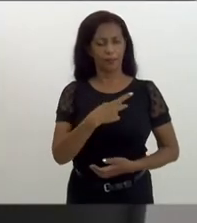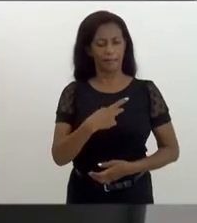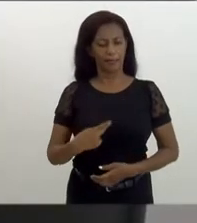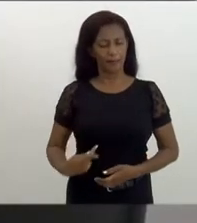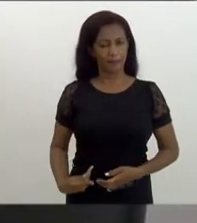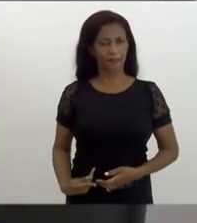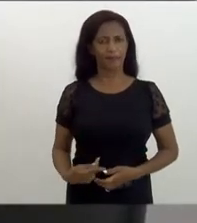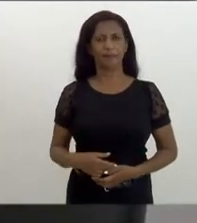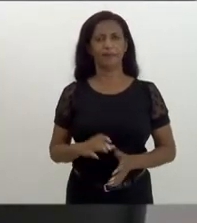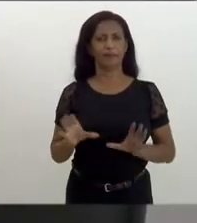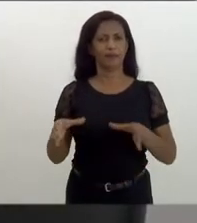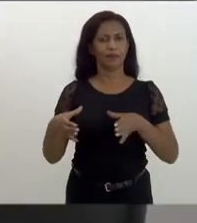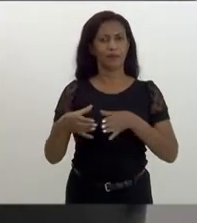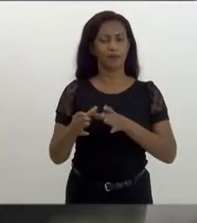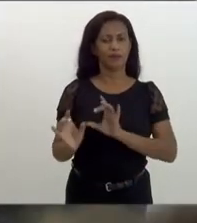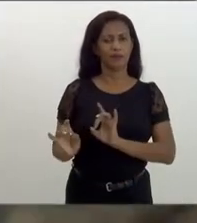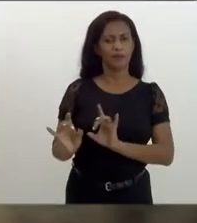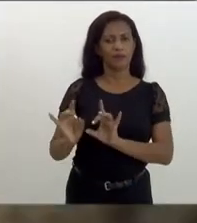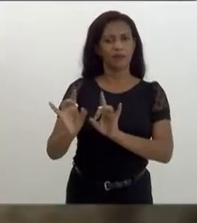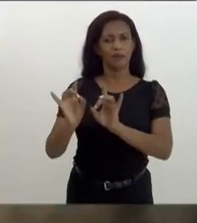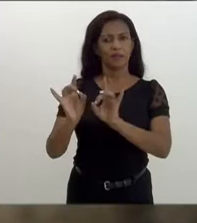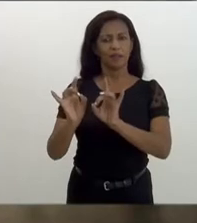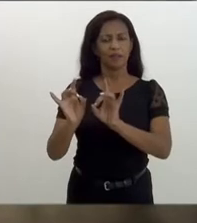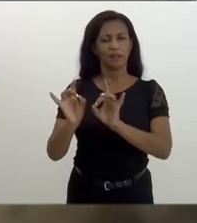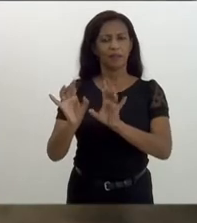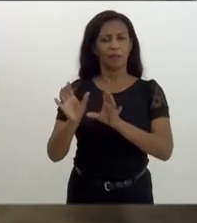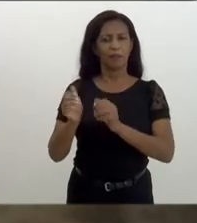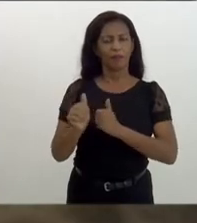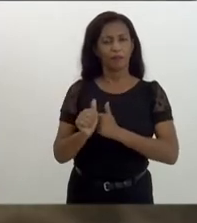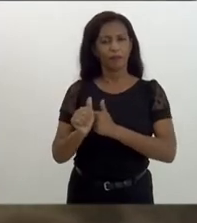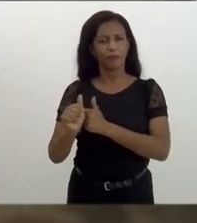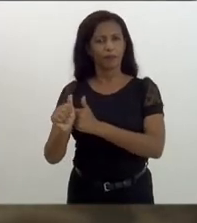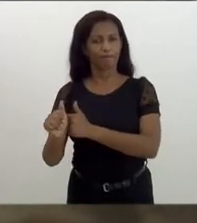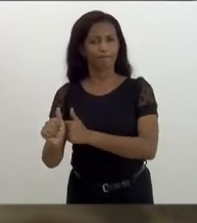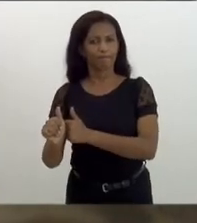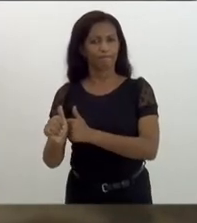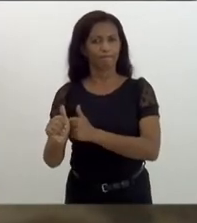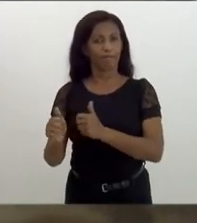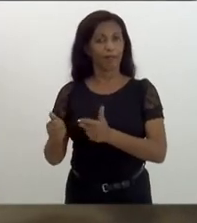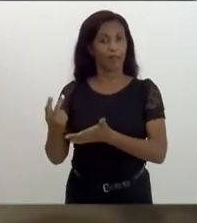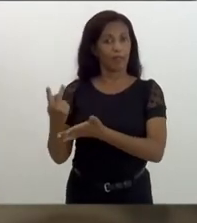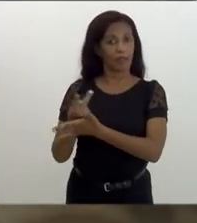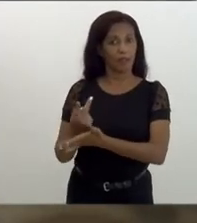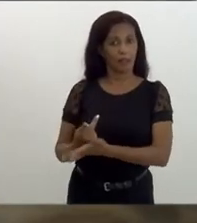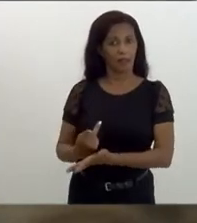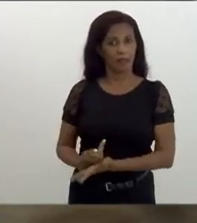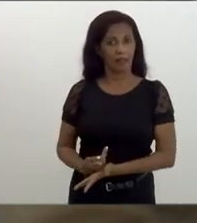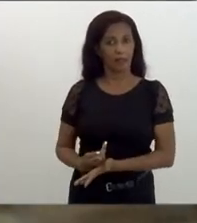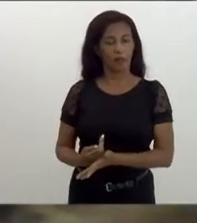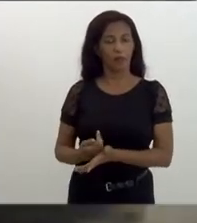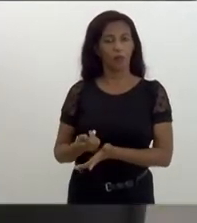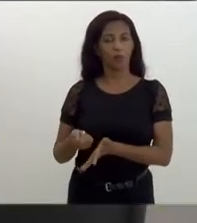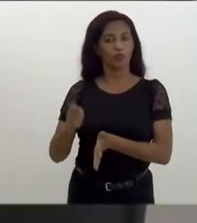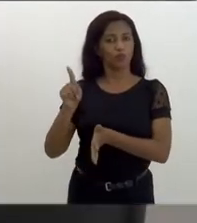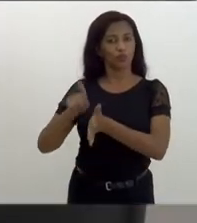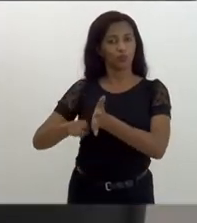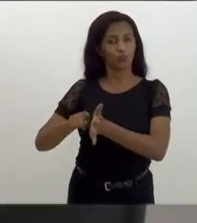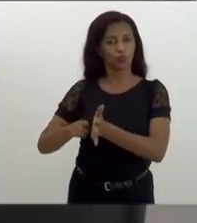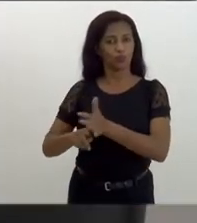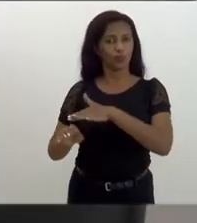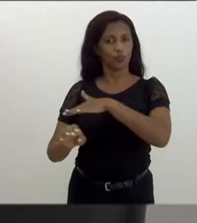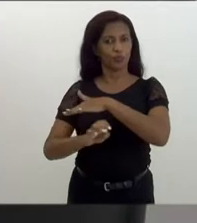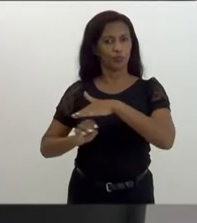de presidente da Comissão especial para acompanhar possíveis irregularidades na liquidação de